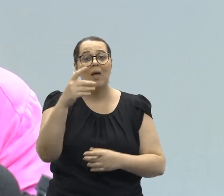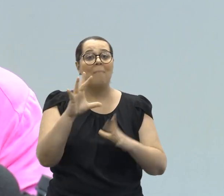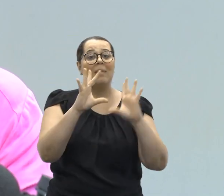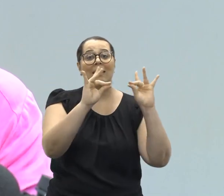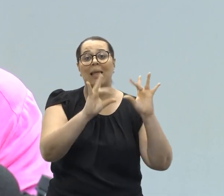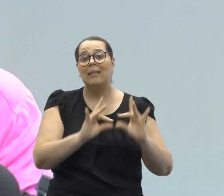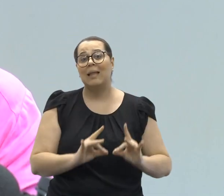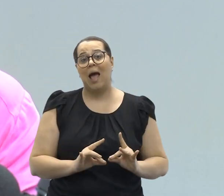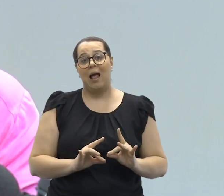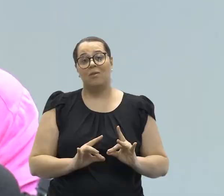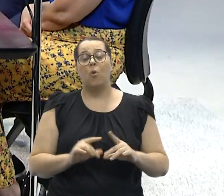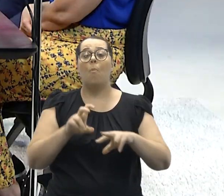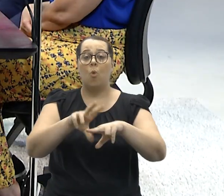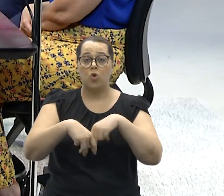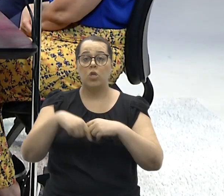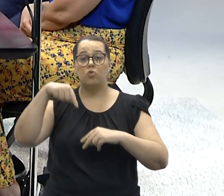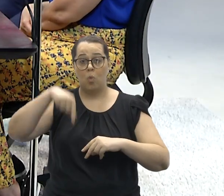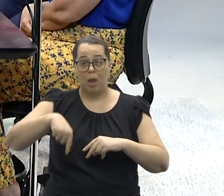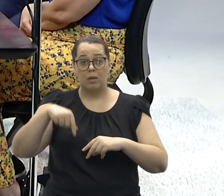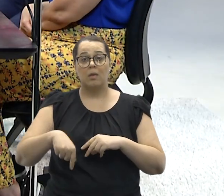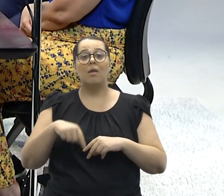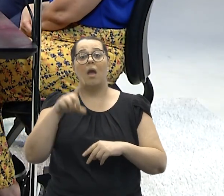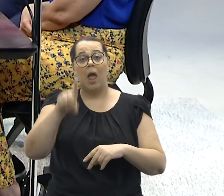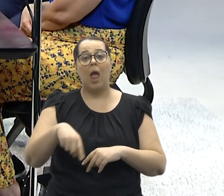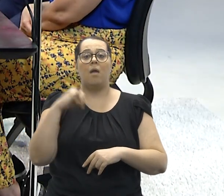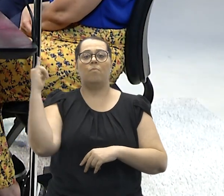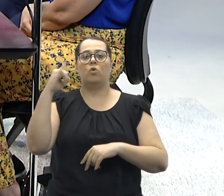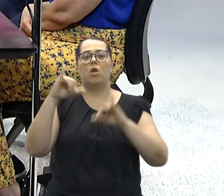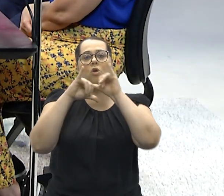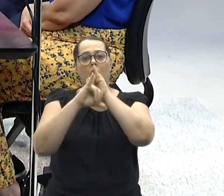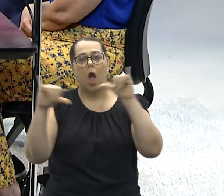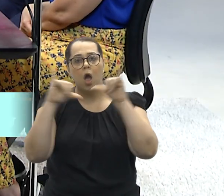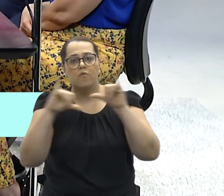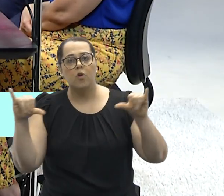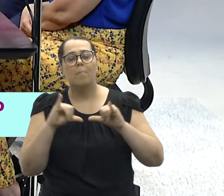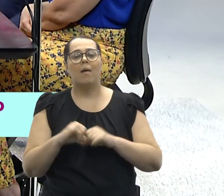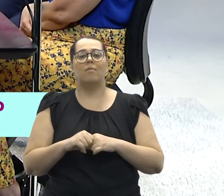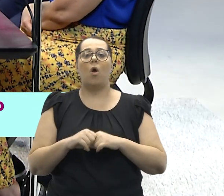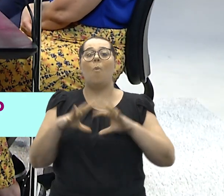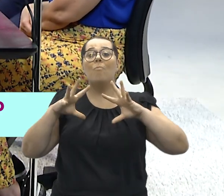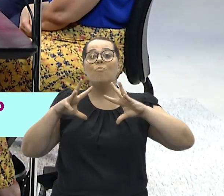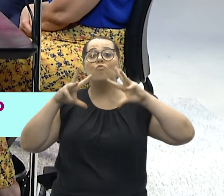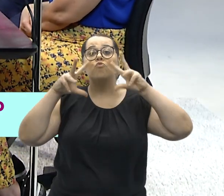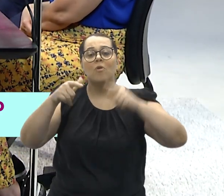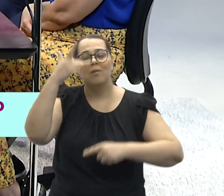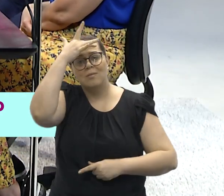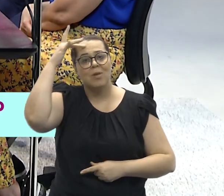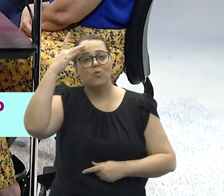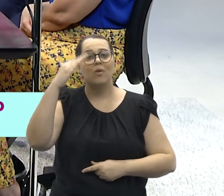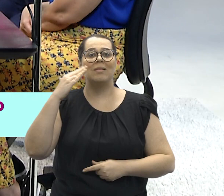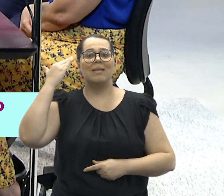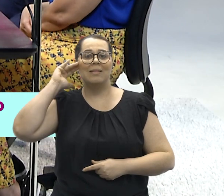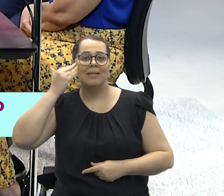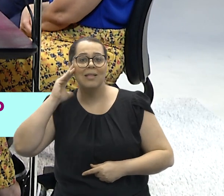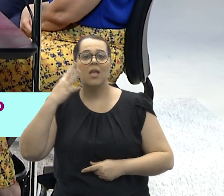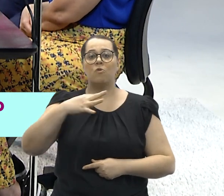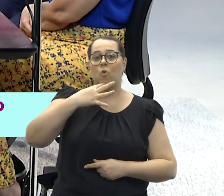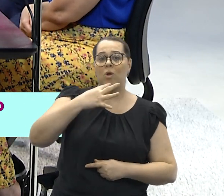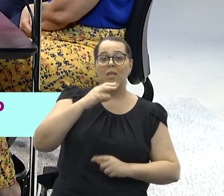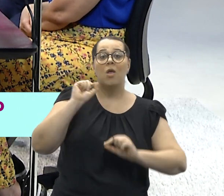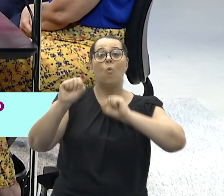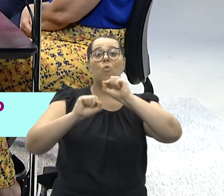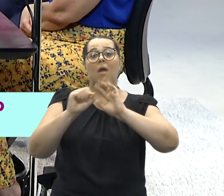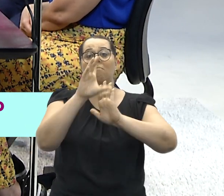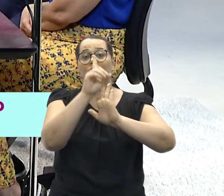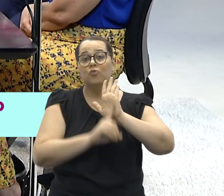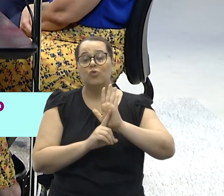podcast ele é importante para que a população tenha acesso à informação, que ela pode chegar até a Defensoria Pública,